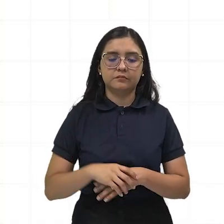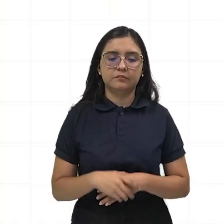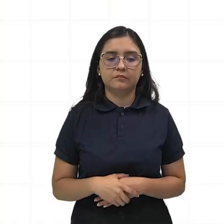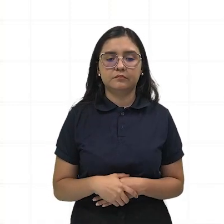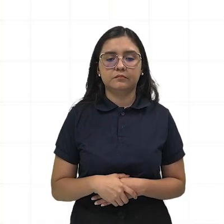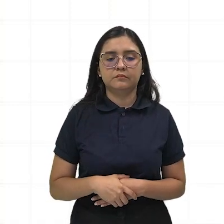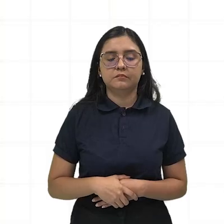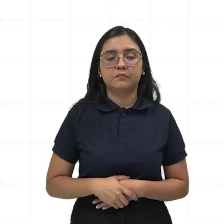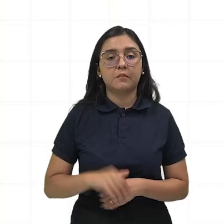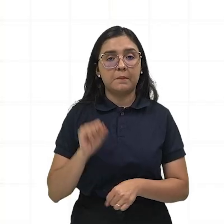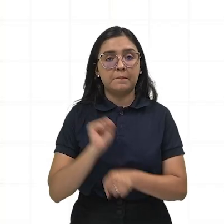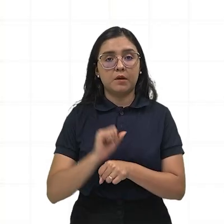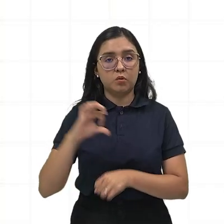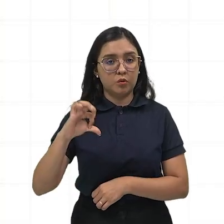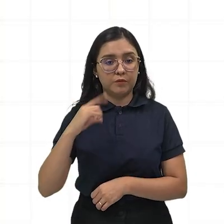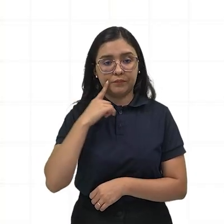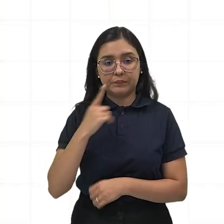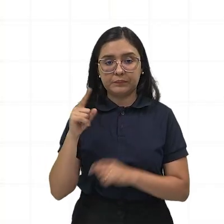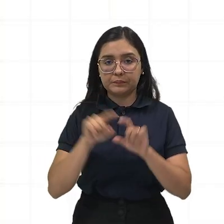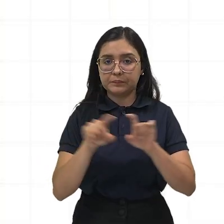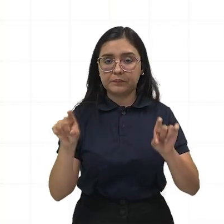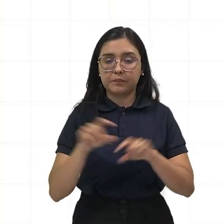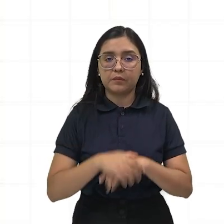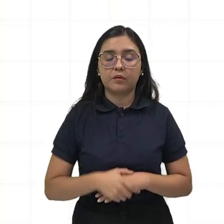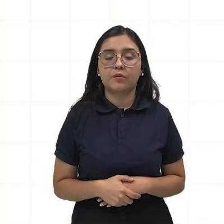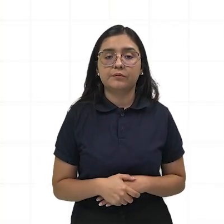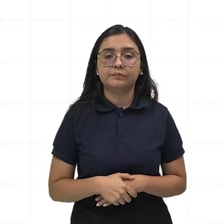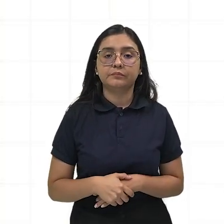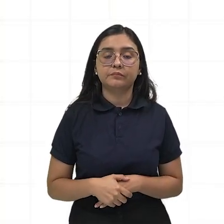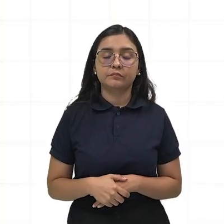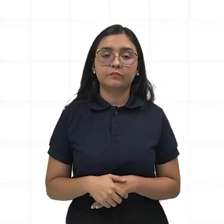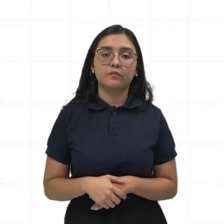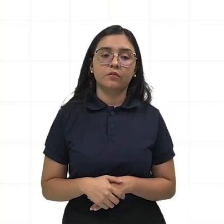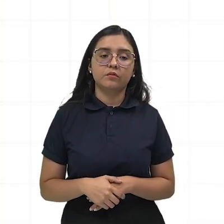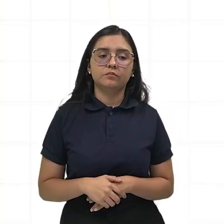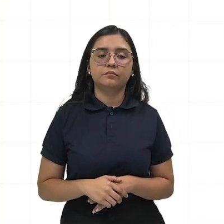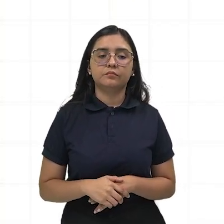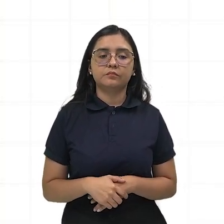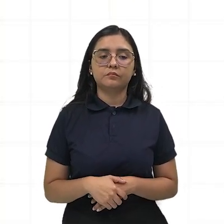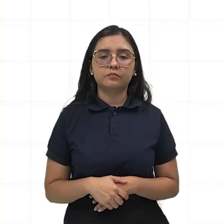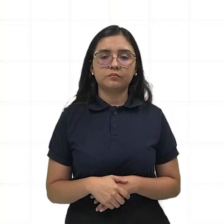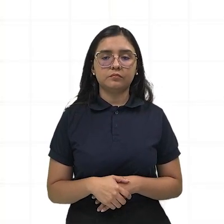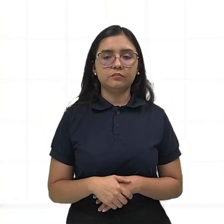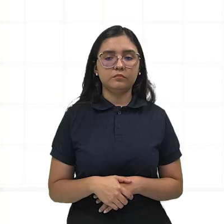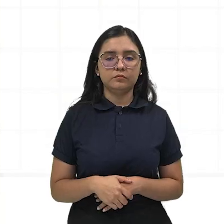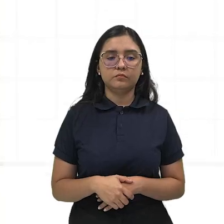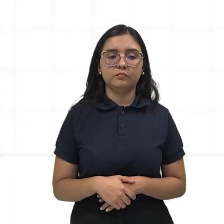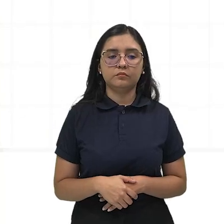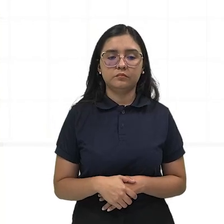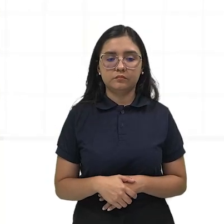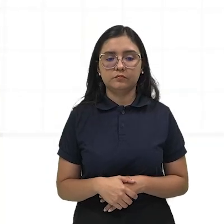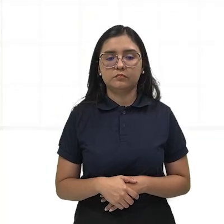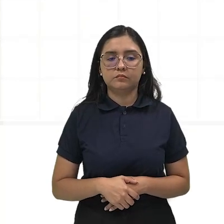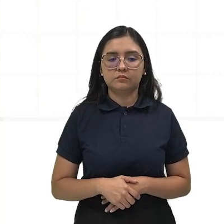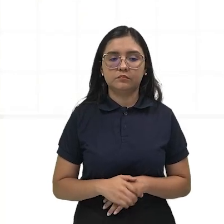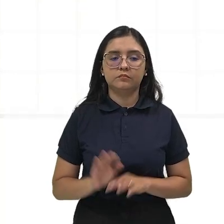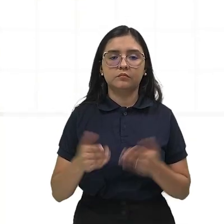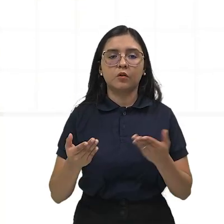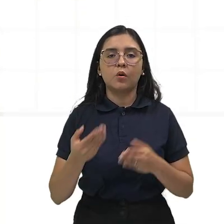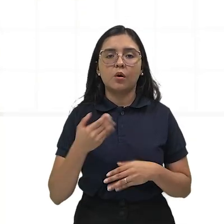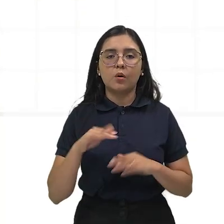e parou no 9, ó. Beleza? Então, vamos ver isso aqui, ó. Parte